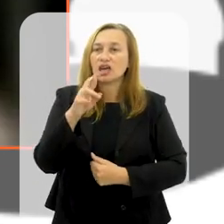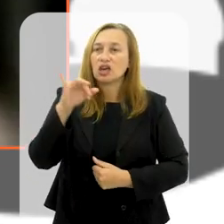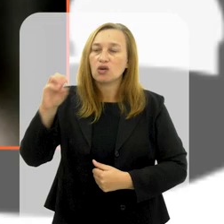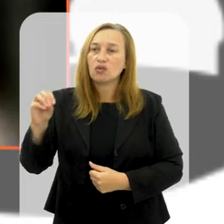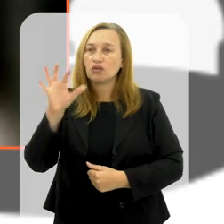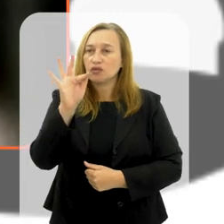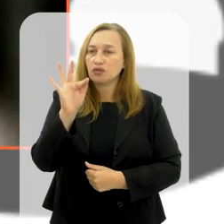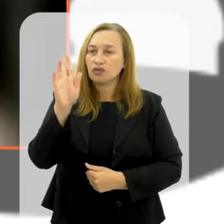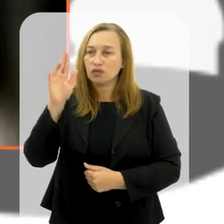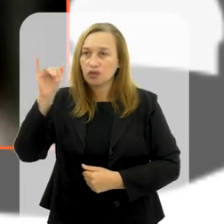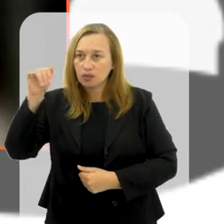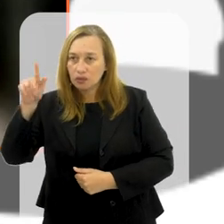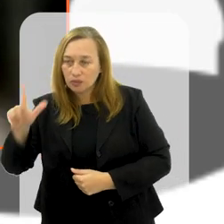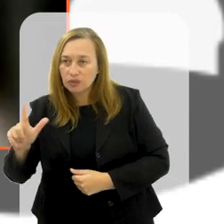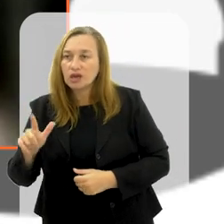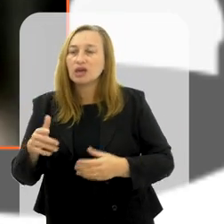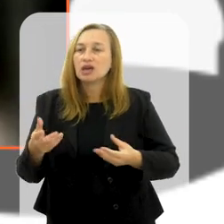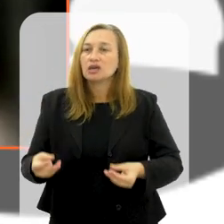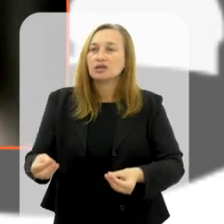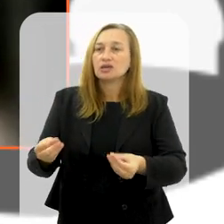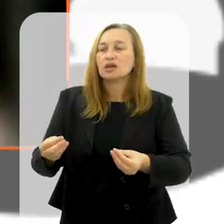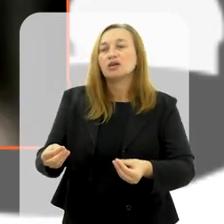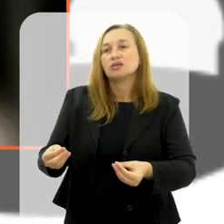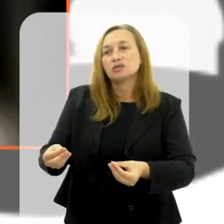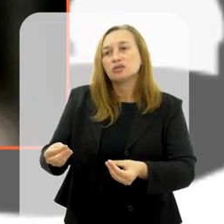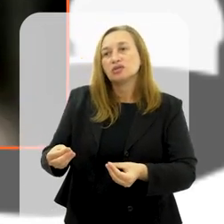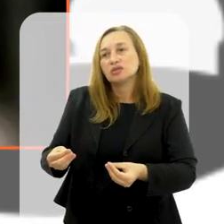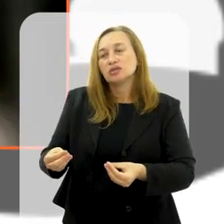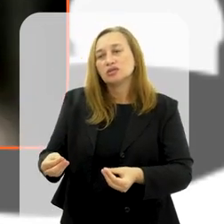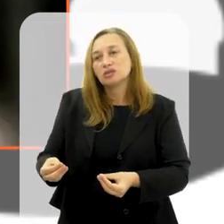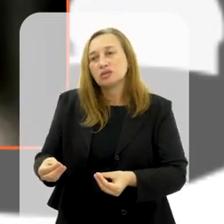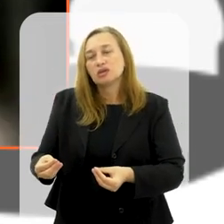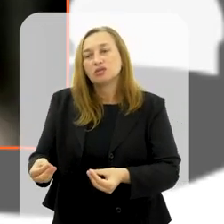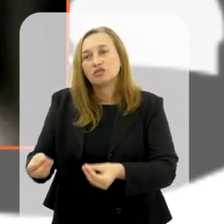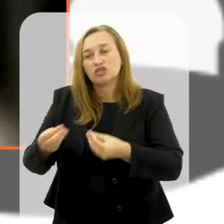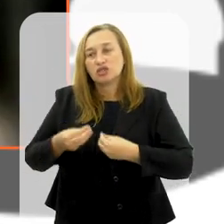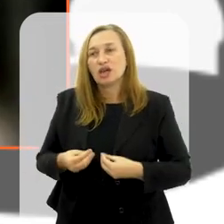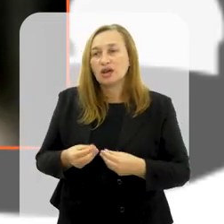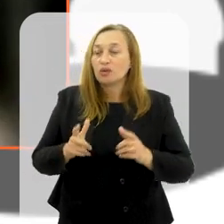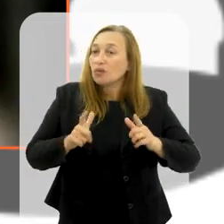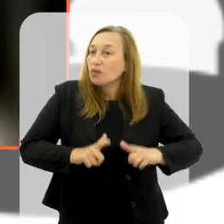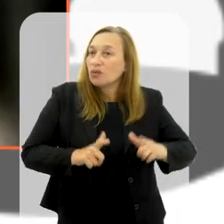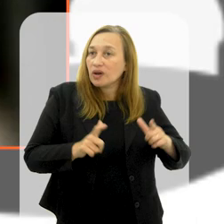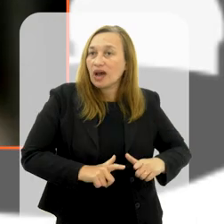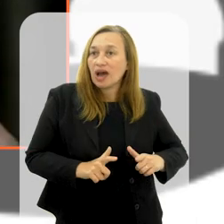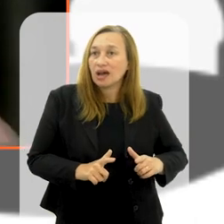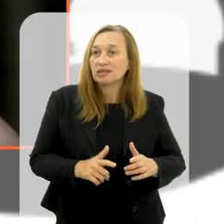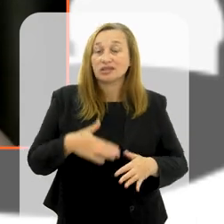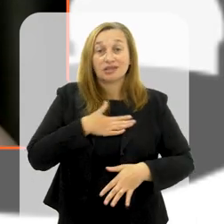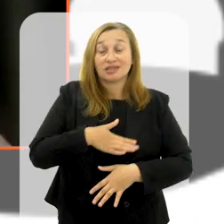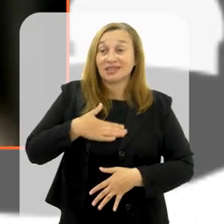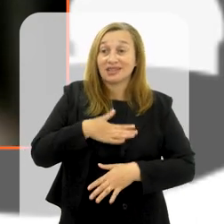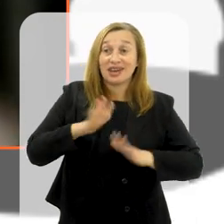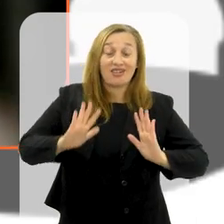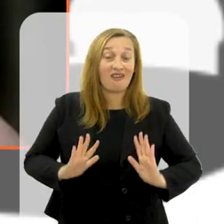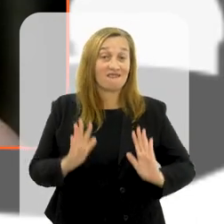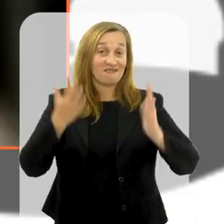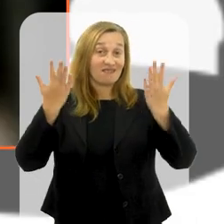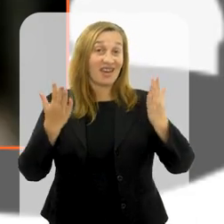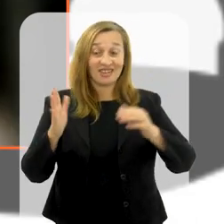Filme gentilmente cederam o espaço para nós, o que é um prazer, porque a gente agora está com vontade de fazer festival de